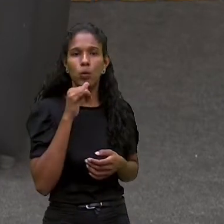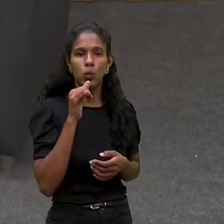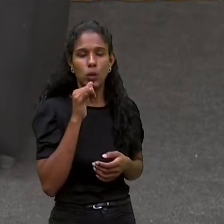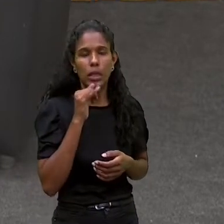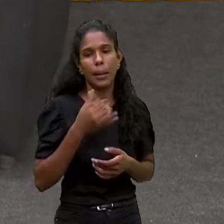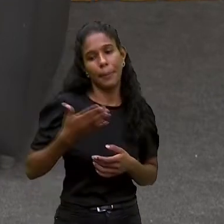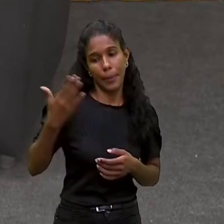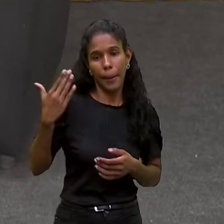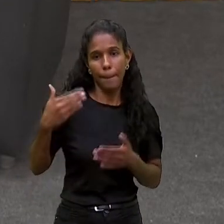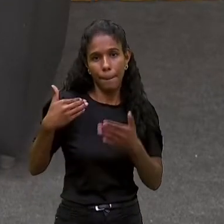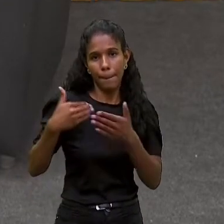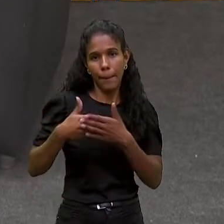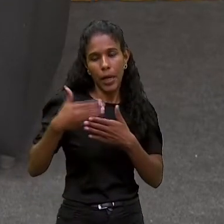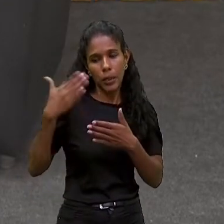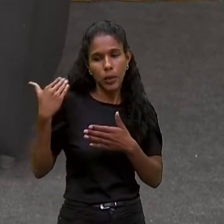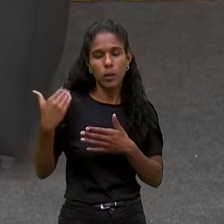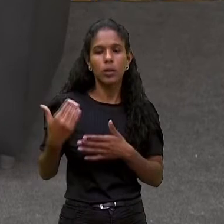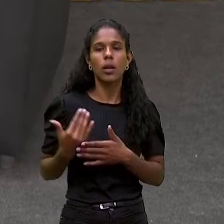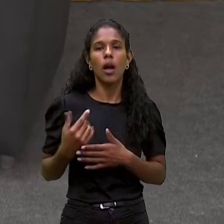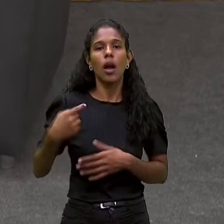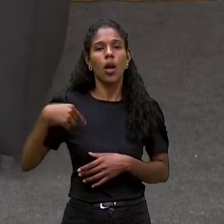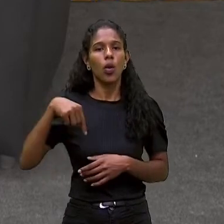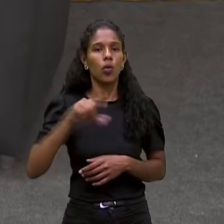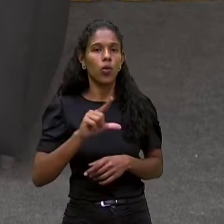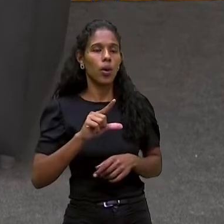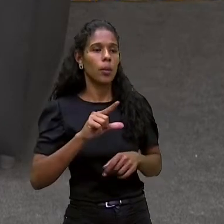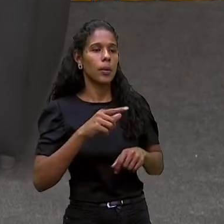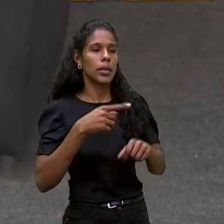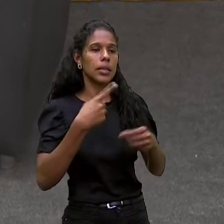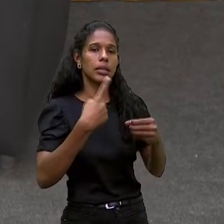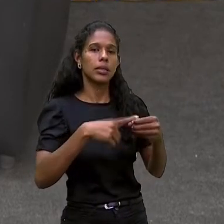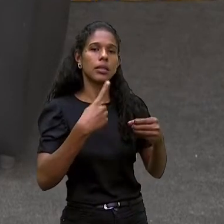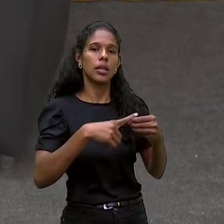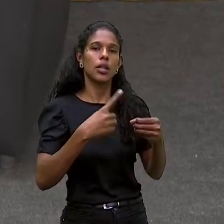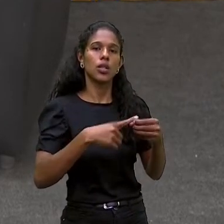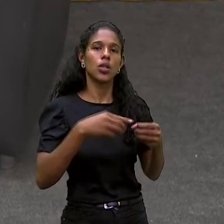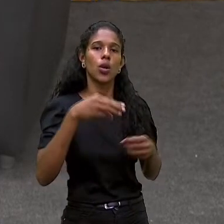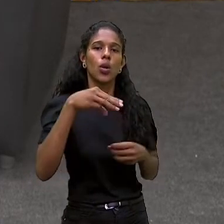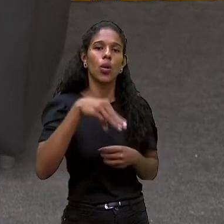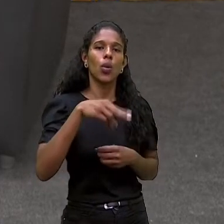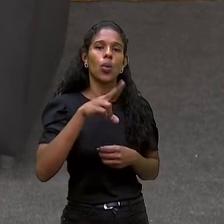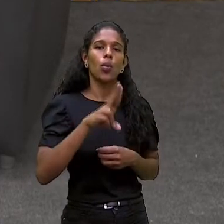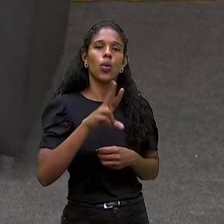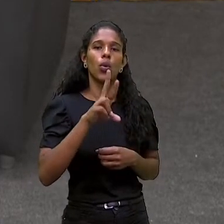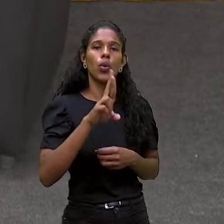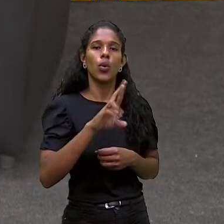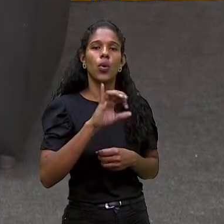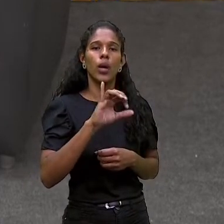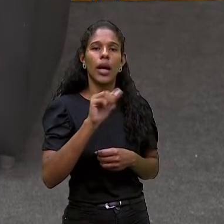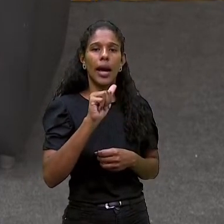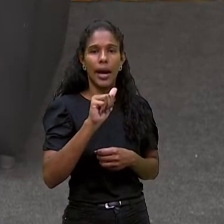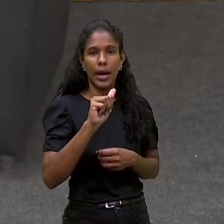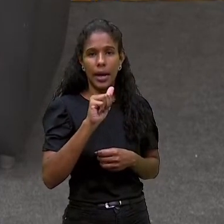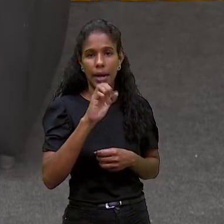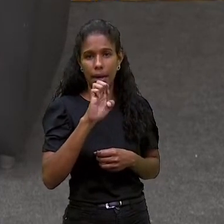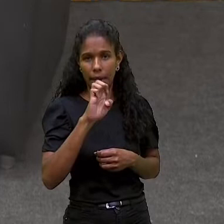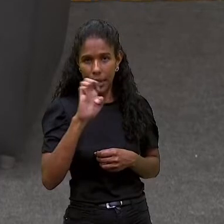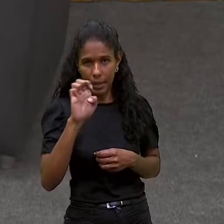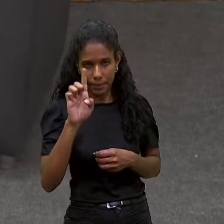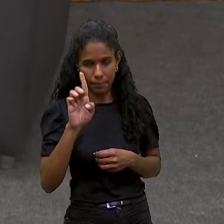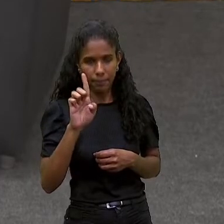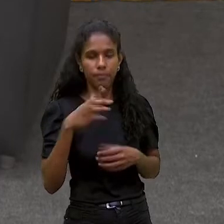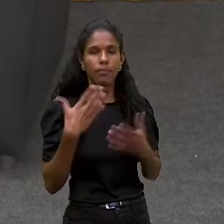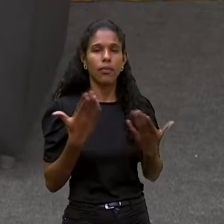há um tempo atrás, eu vou muito a Muriaé, né? Tenho muito parente em Muriaé. E aí, vindo de Muriaé para cá, antes de passar